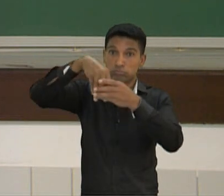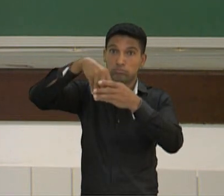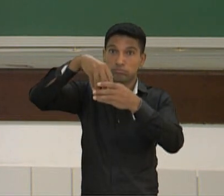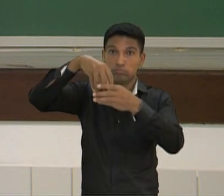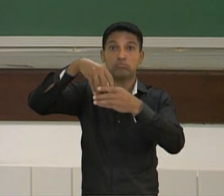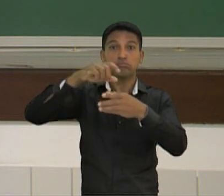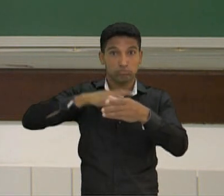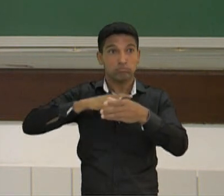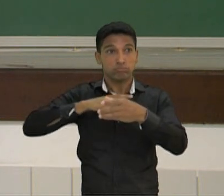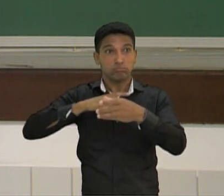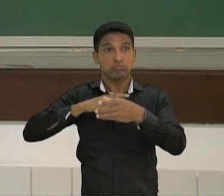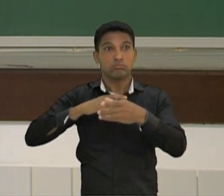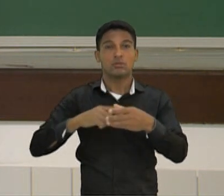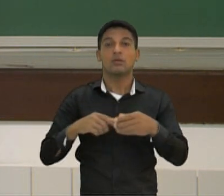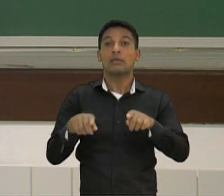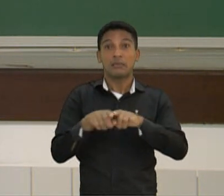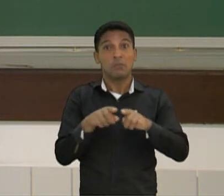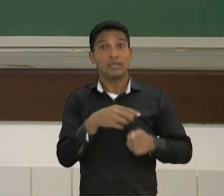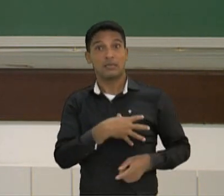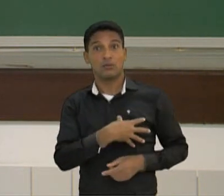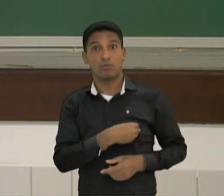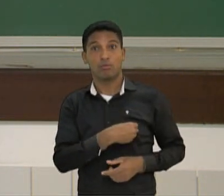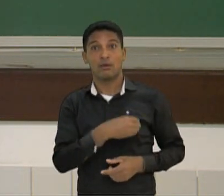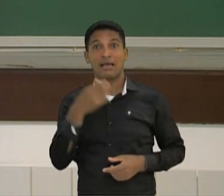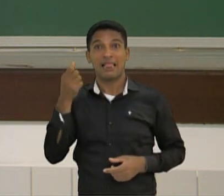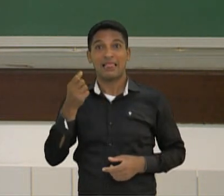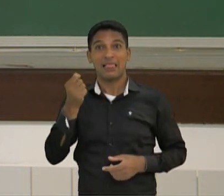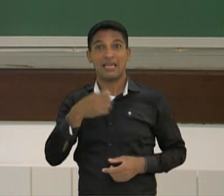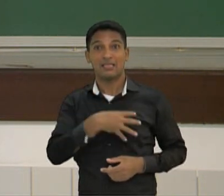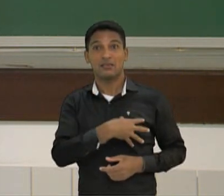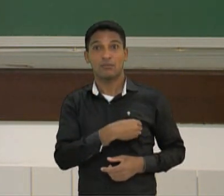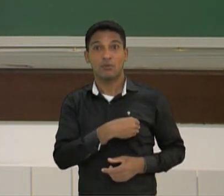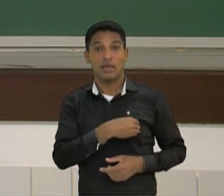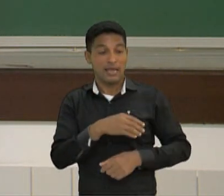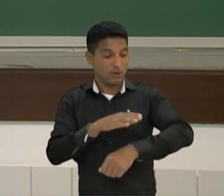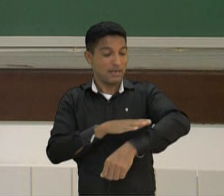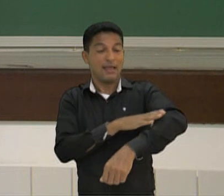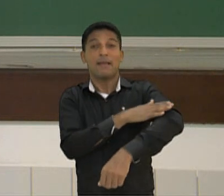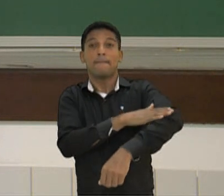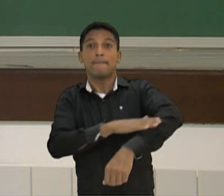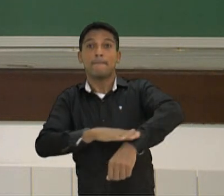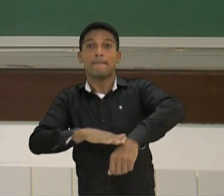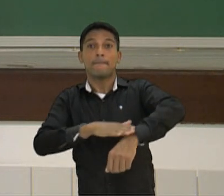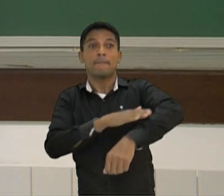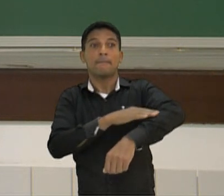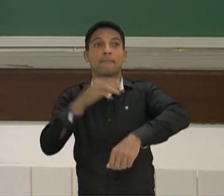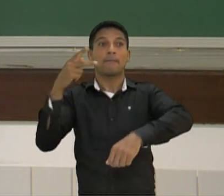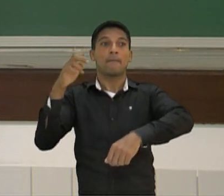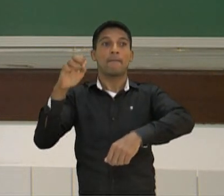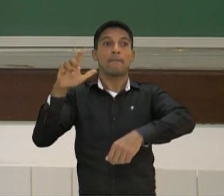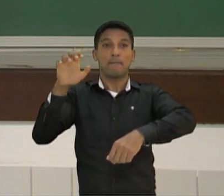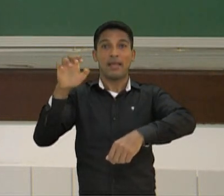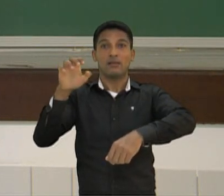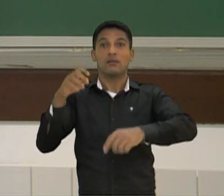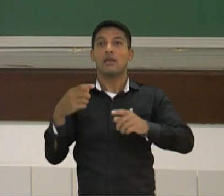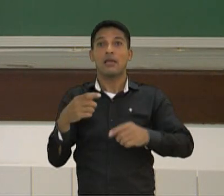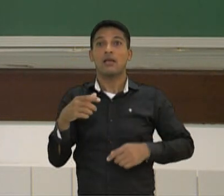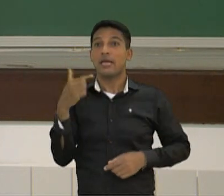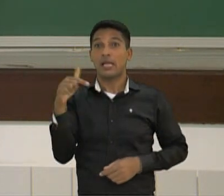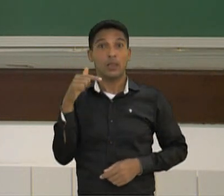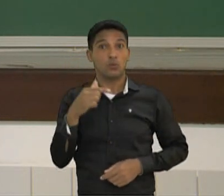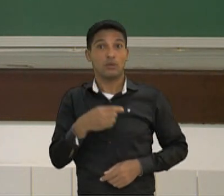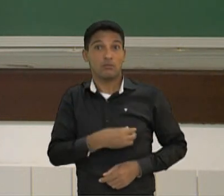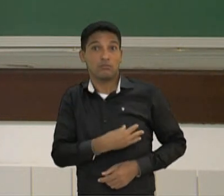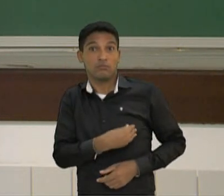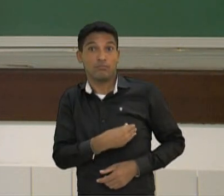produção do leite pela glândula mamária é pela pele, já que esses seres vivos não vão apresentar mamilos como